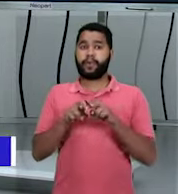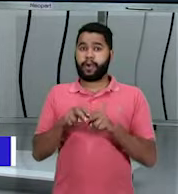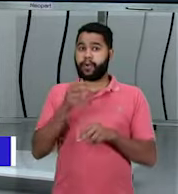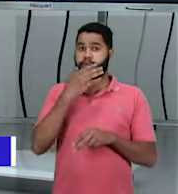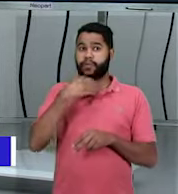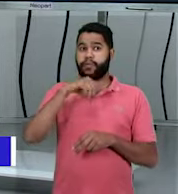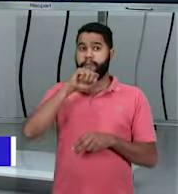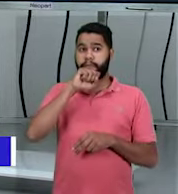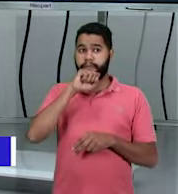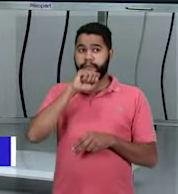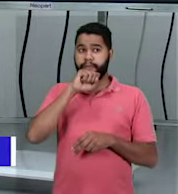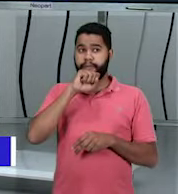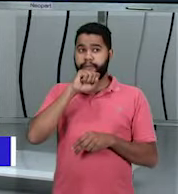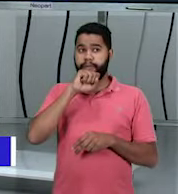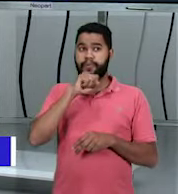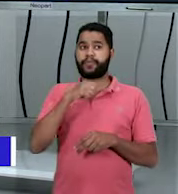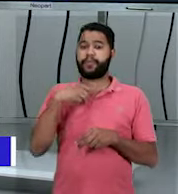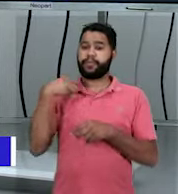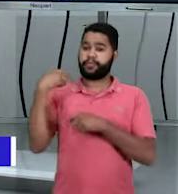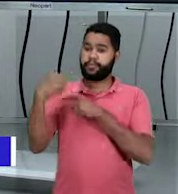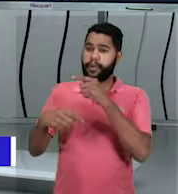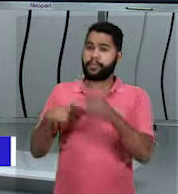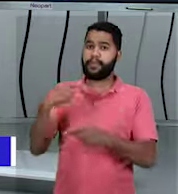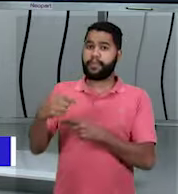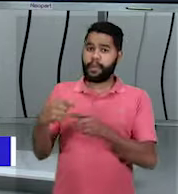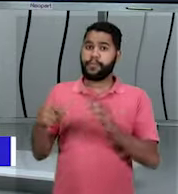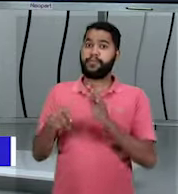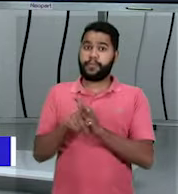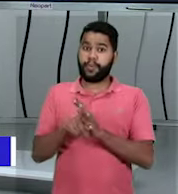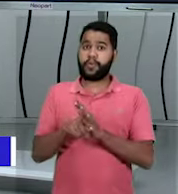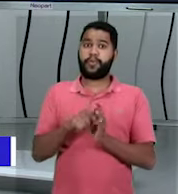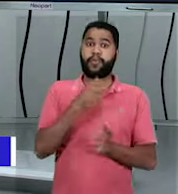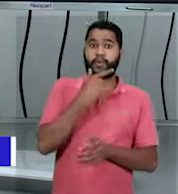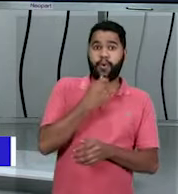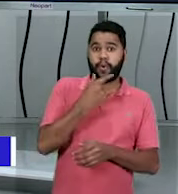pai por seus descendentes do sexo masculino.